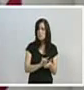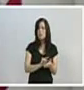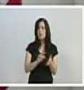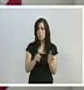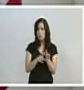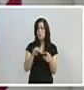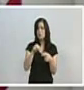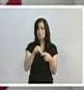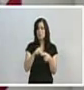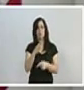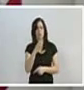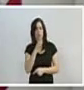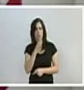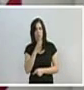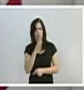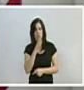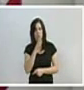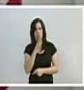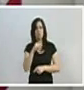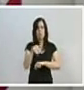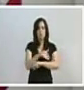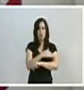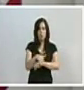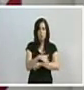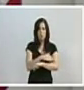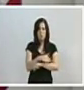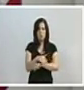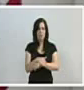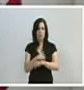município, que são as conhecidas como ruas inominadas.